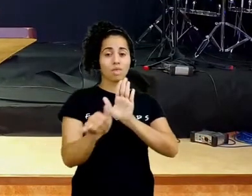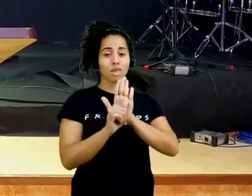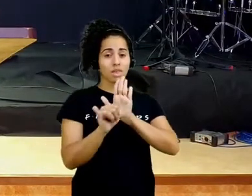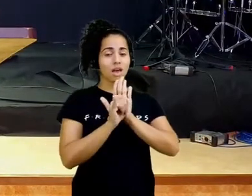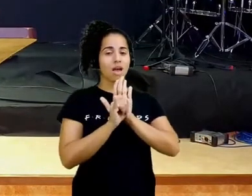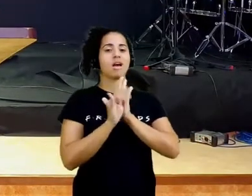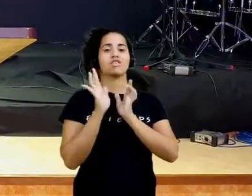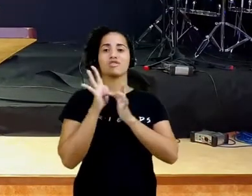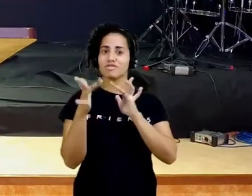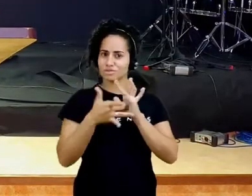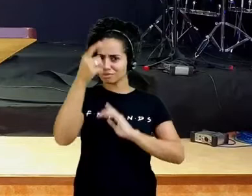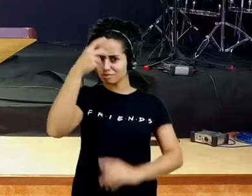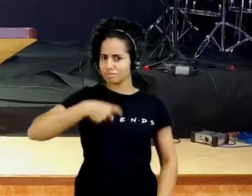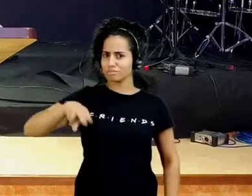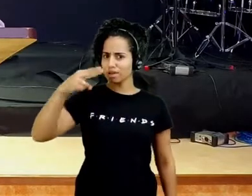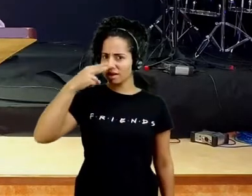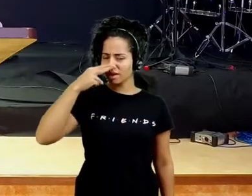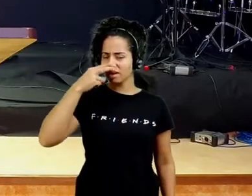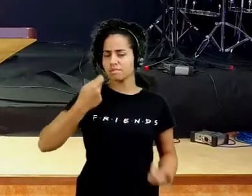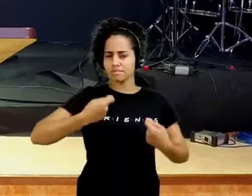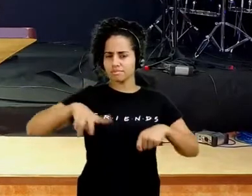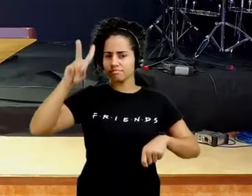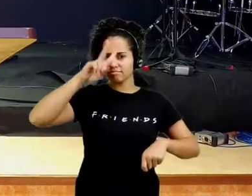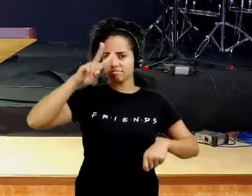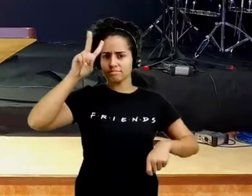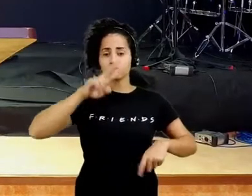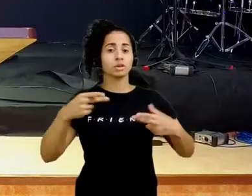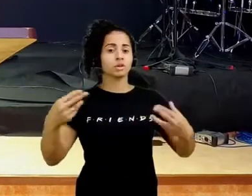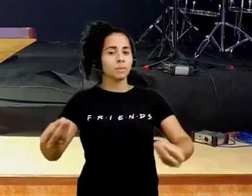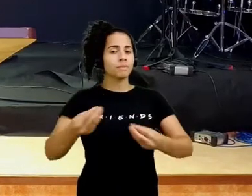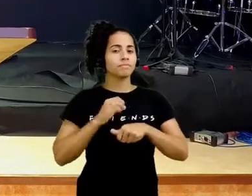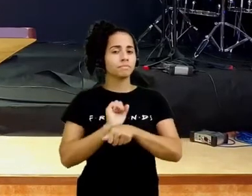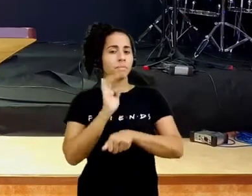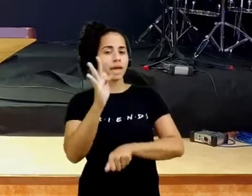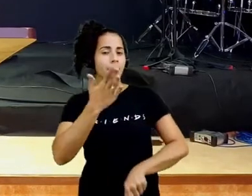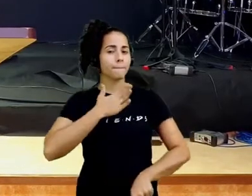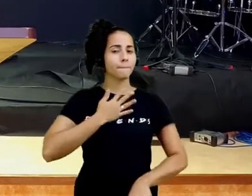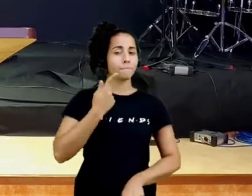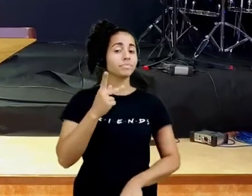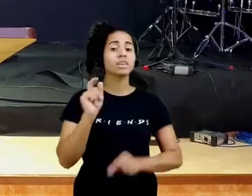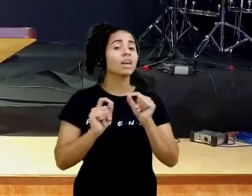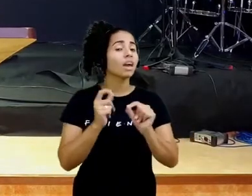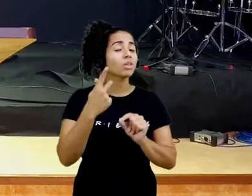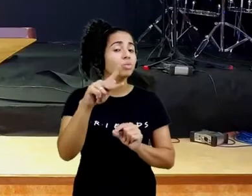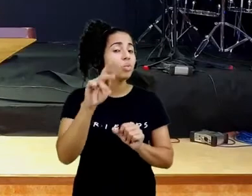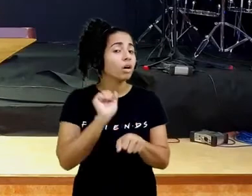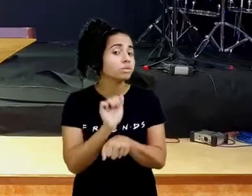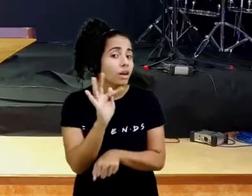Jesus. Nós temos, queridos, que trazer à nossa memória o que dá esperança a mim e a você. Quem é a sua